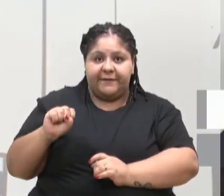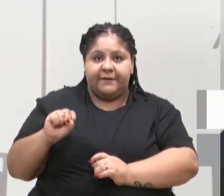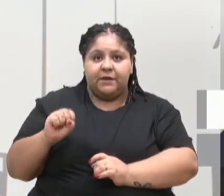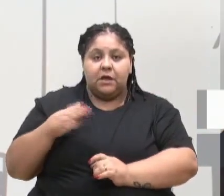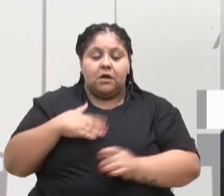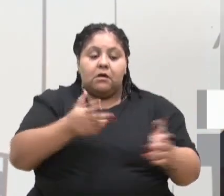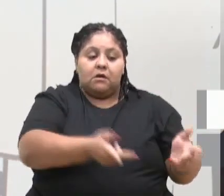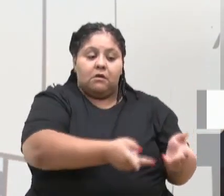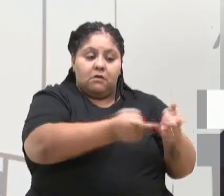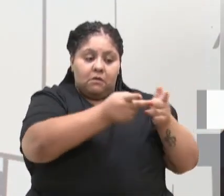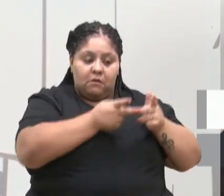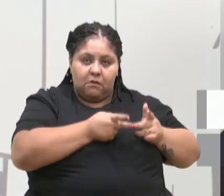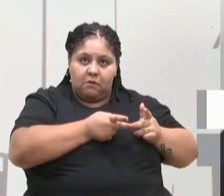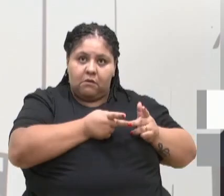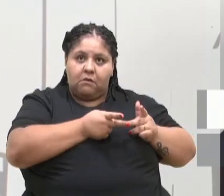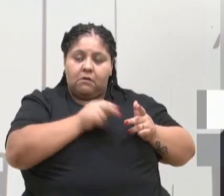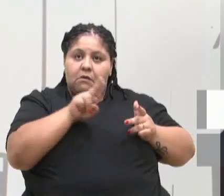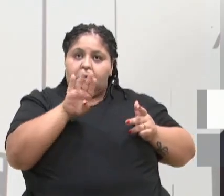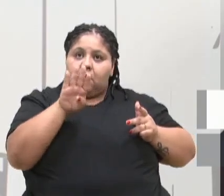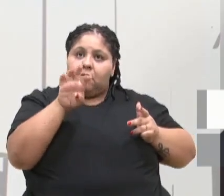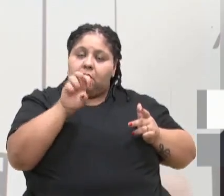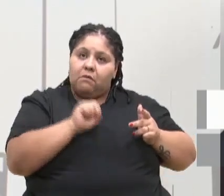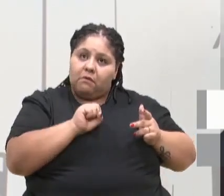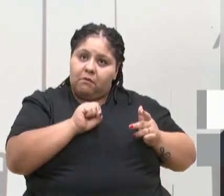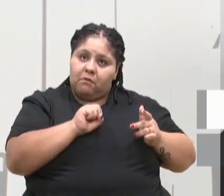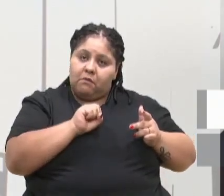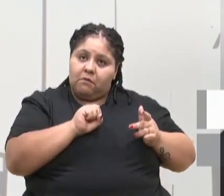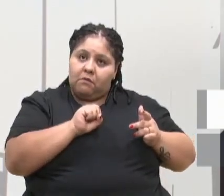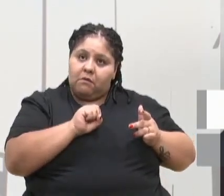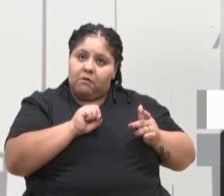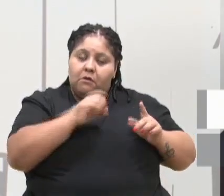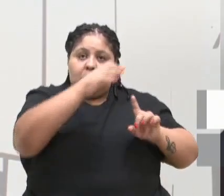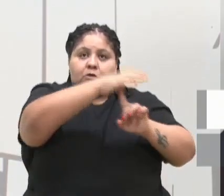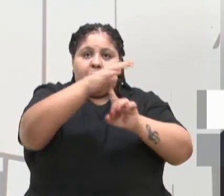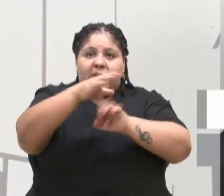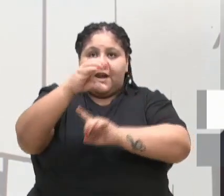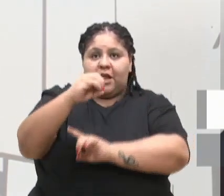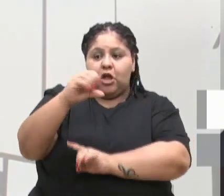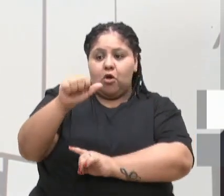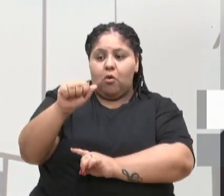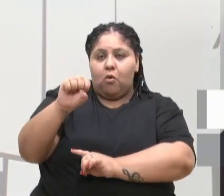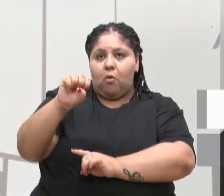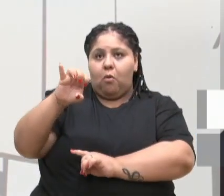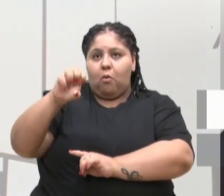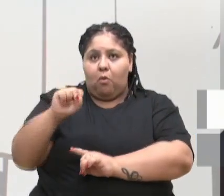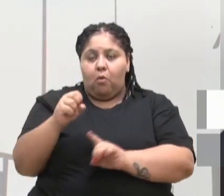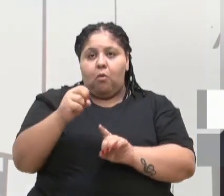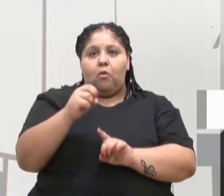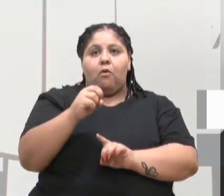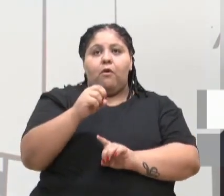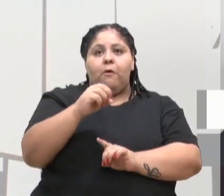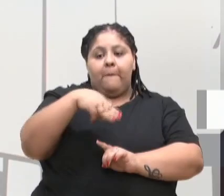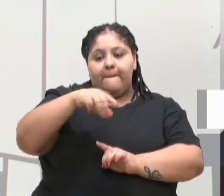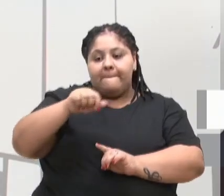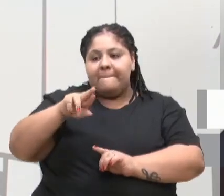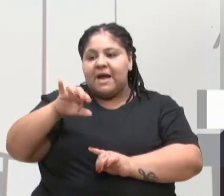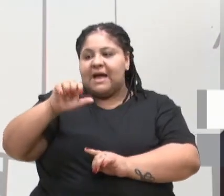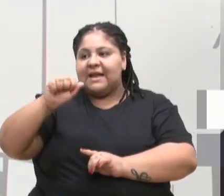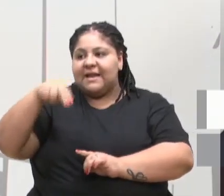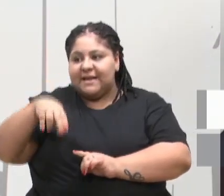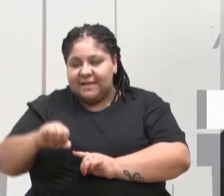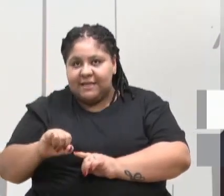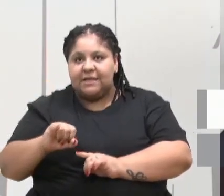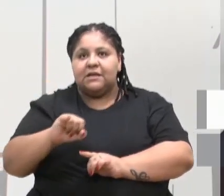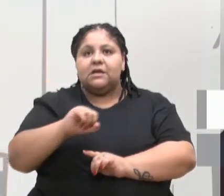visitei especialmente a UBS do Parque Oásis, a UBS do bairro Mariane e a